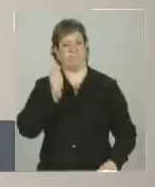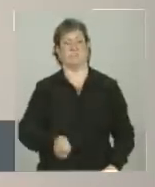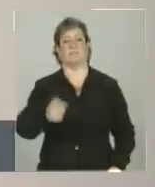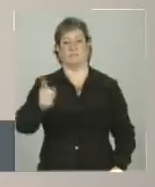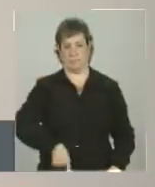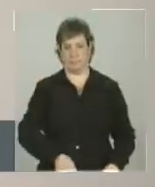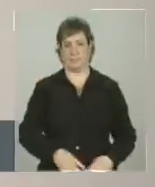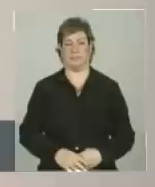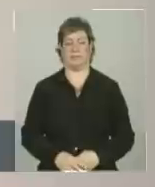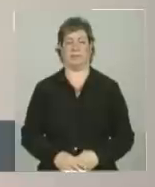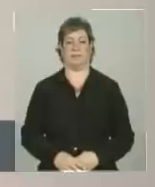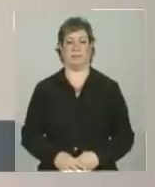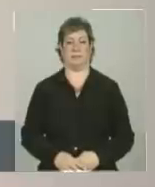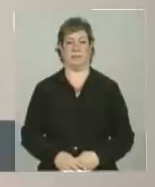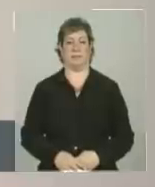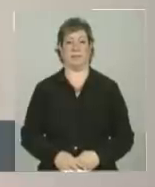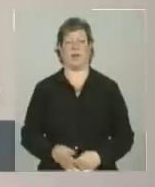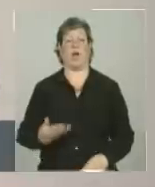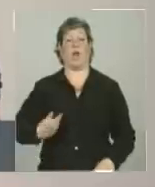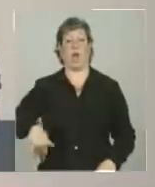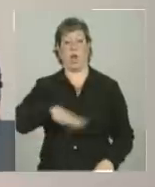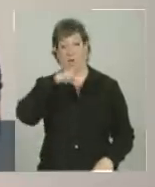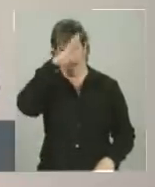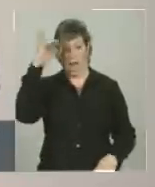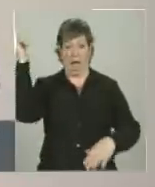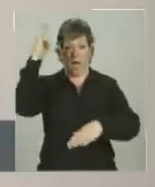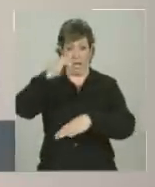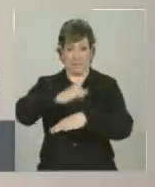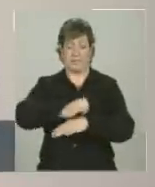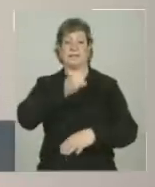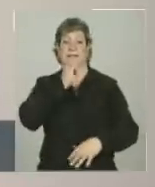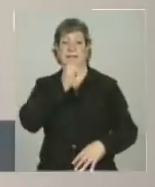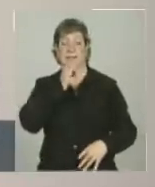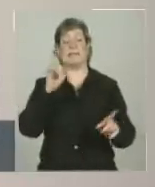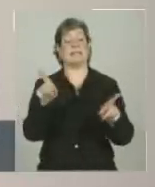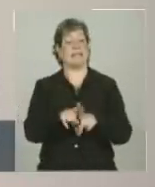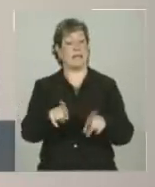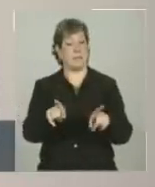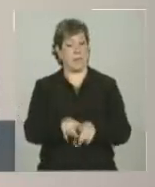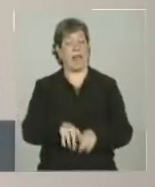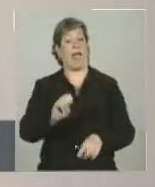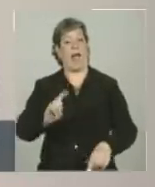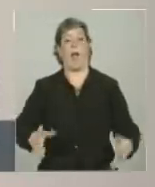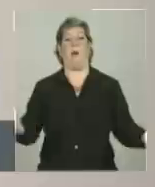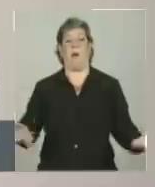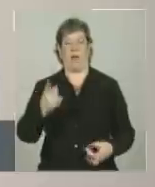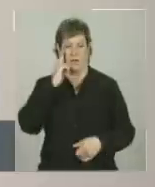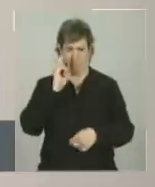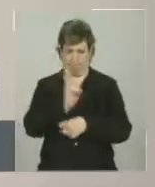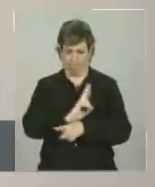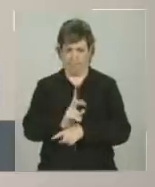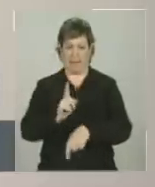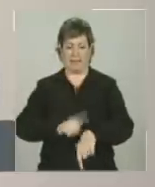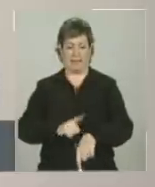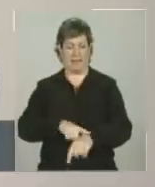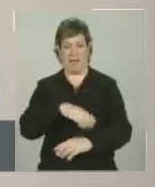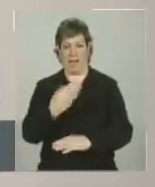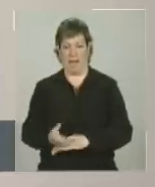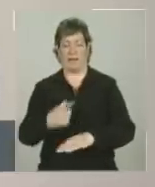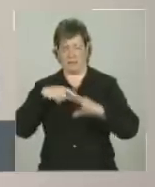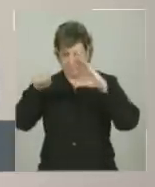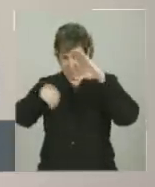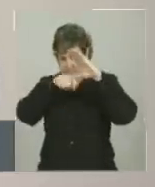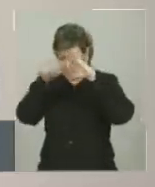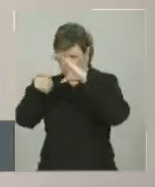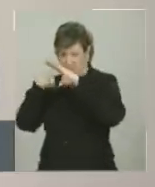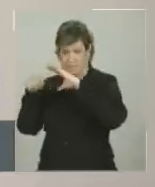execução. Nossos aeroportos, por exemplo, também são hoje acompanhados em tempo real por câmeras de vídeo